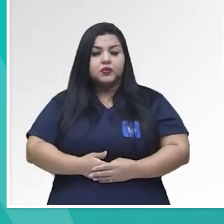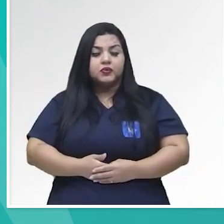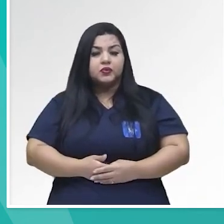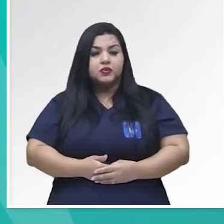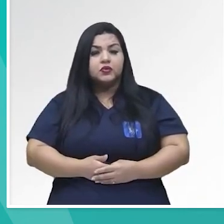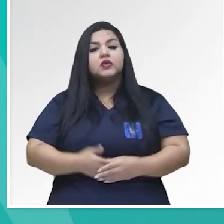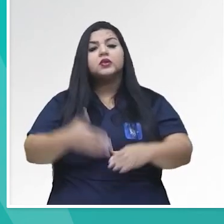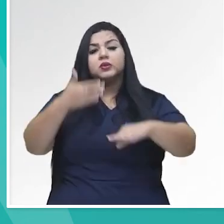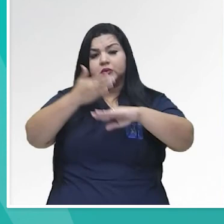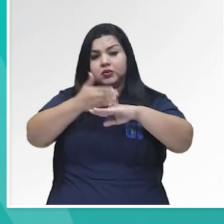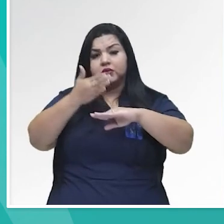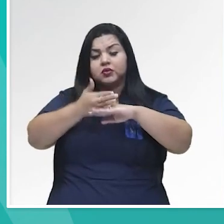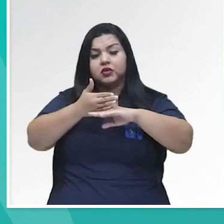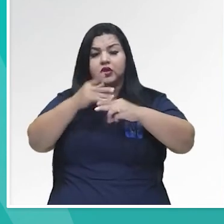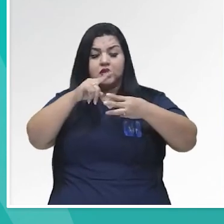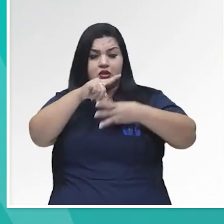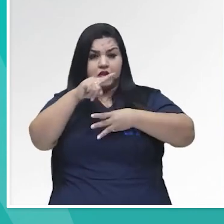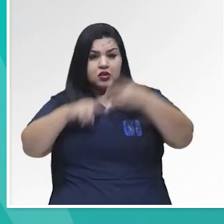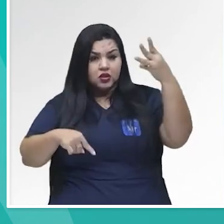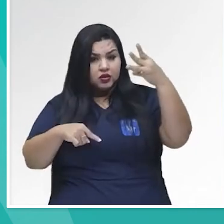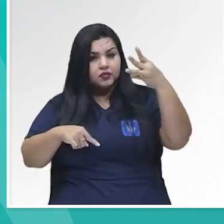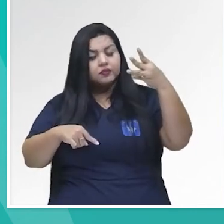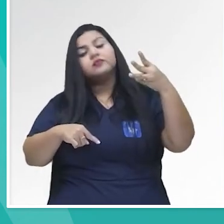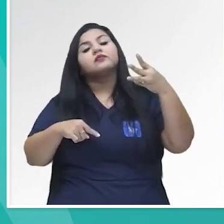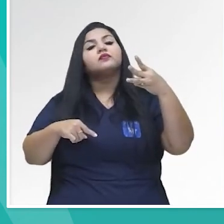modernidade, você vai ver, na verdade,